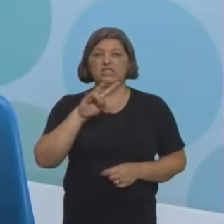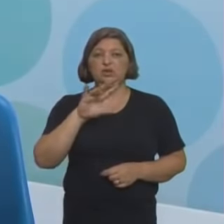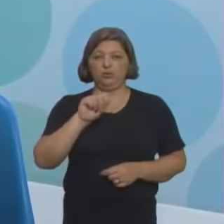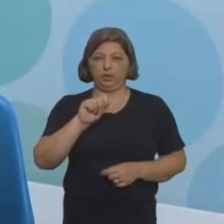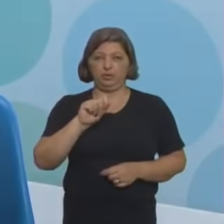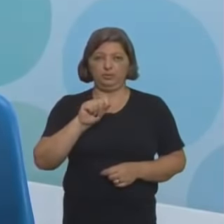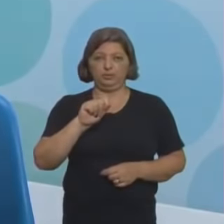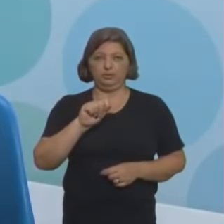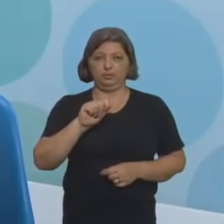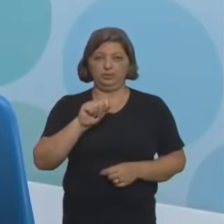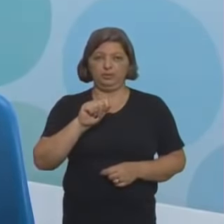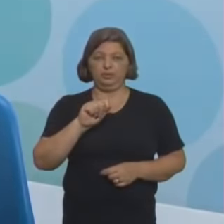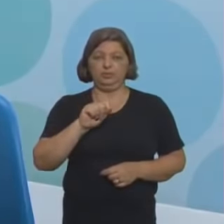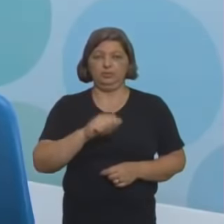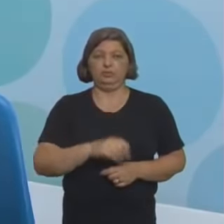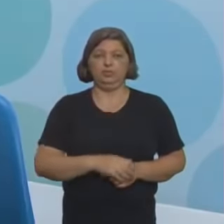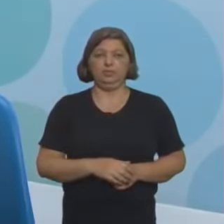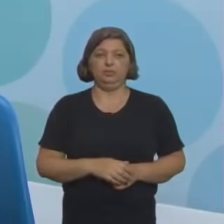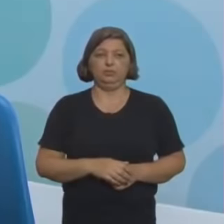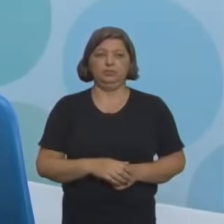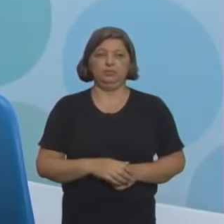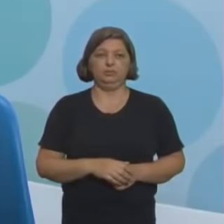acho que é Silvia Maria, se eu não me engano,